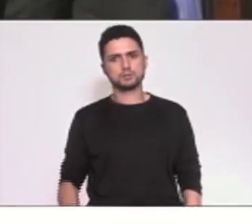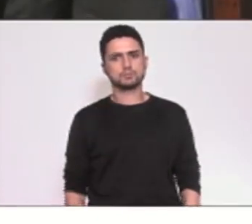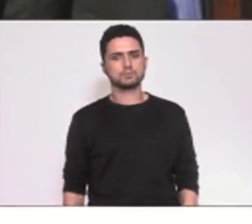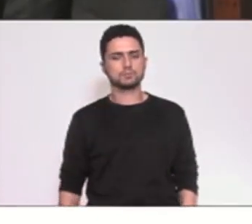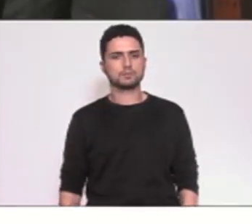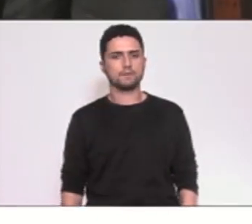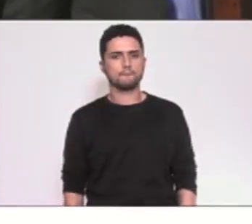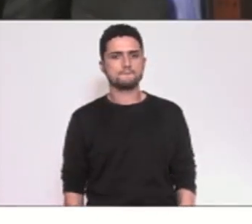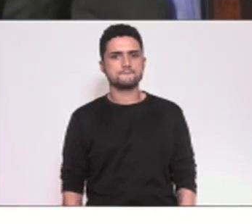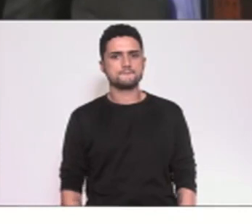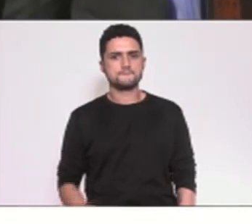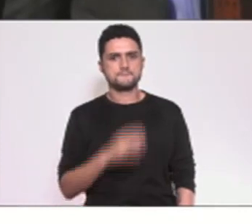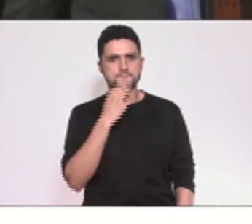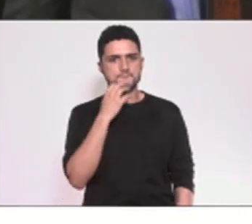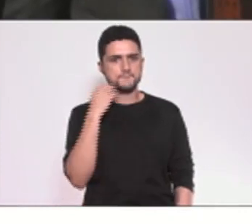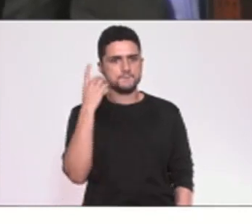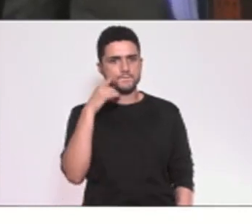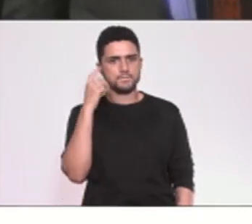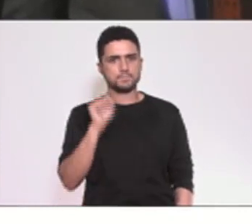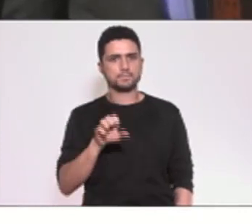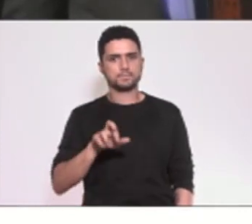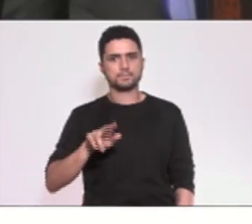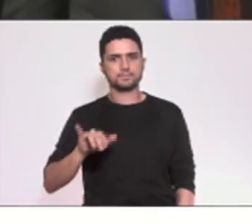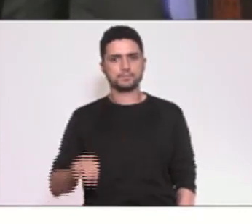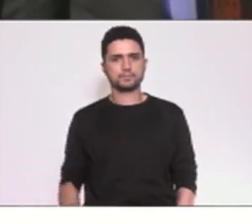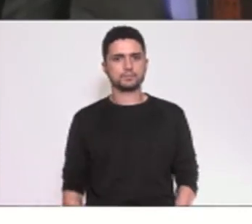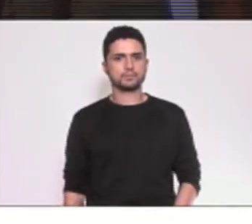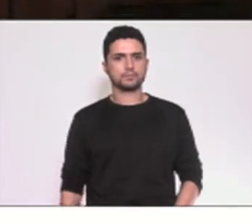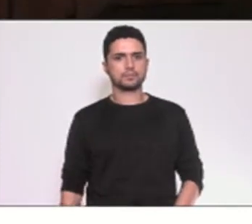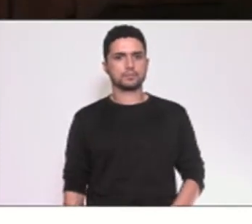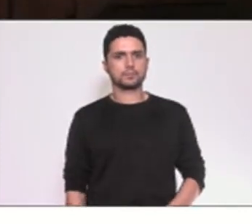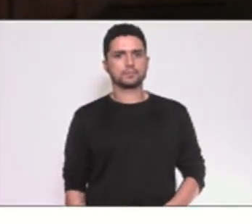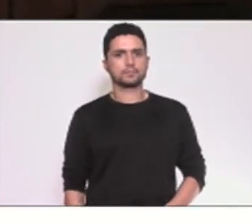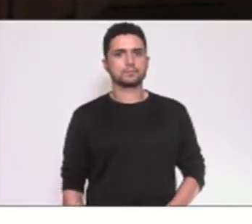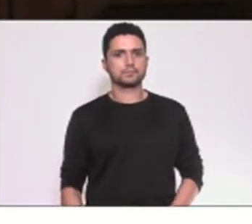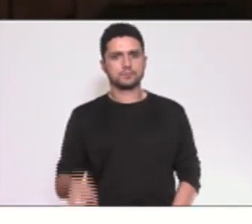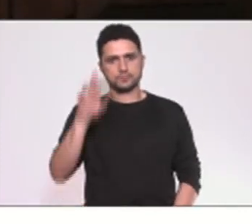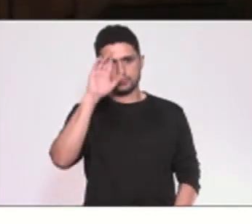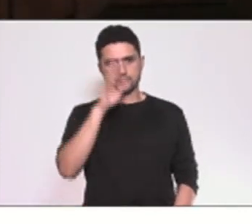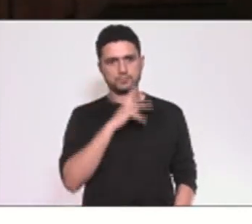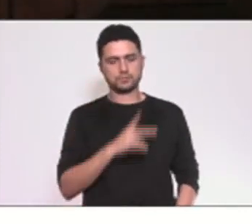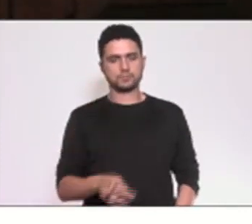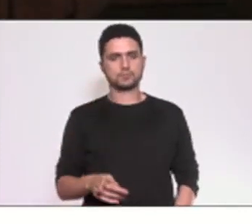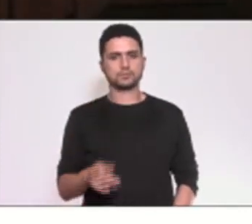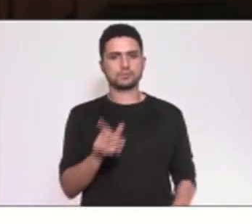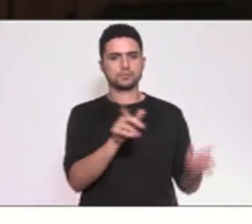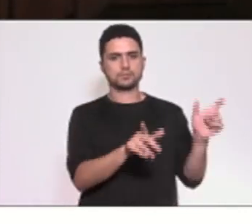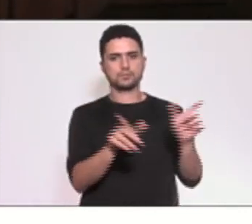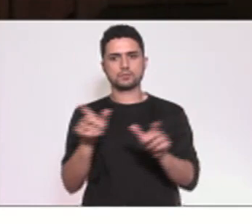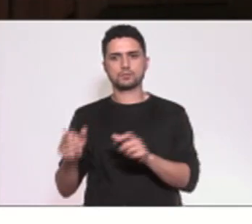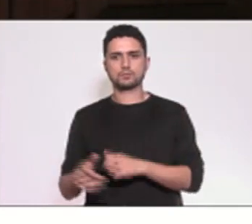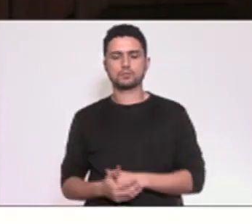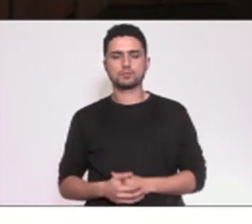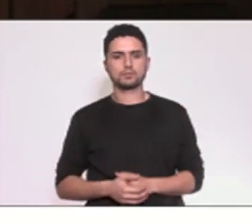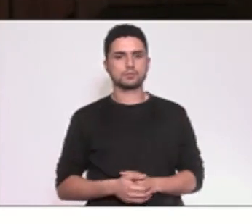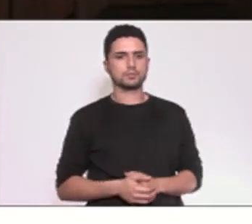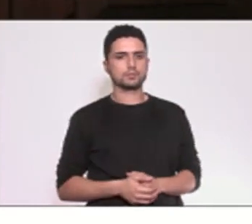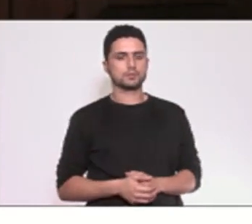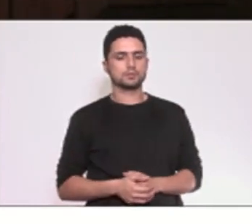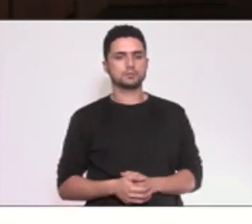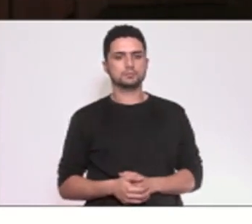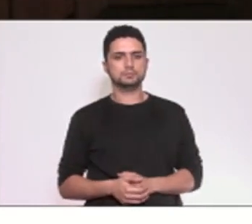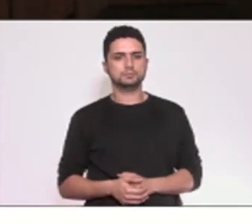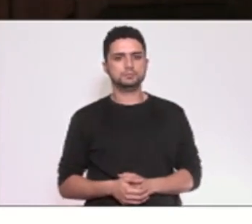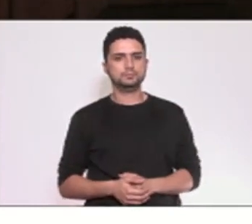palavra, deputado Sérgio Lobach e, posteriormente, Ferreirinha. Senhor presidente, senhores deputados, senhoras deputadas,